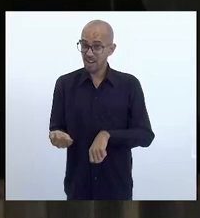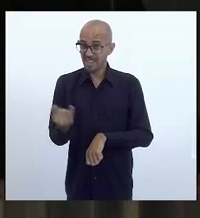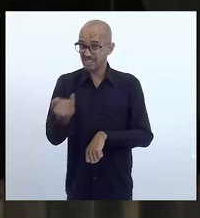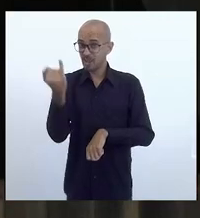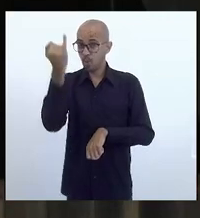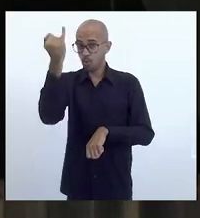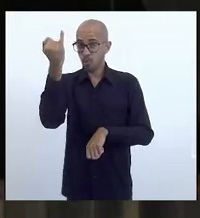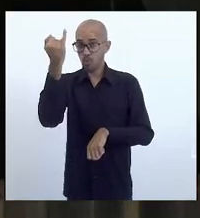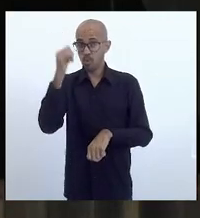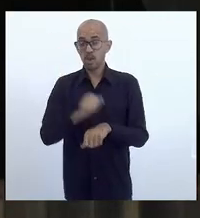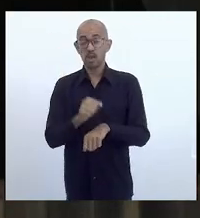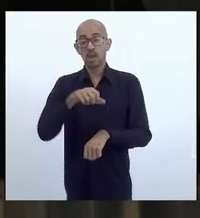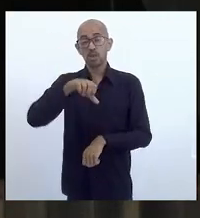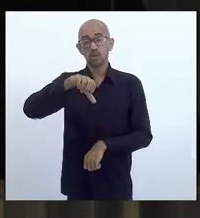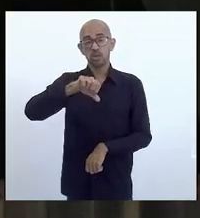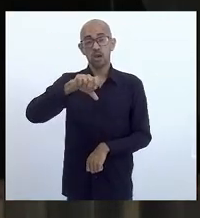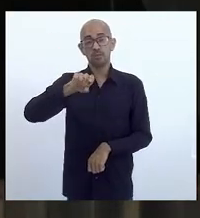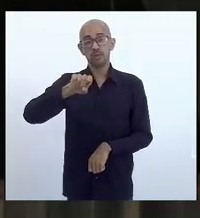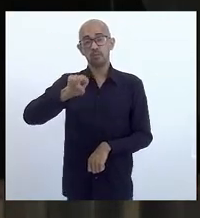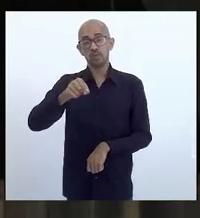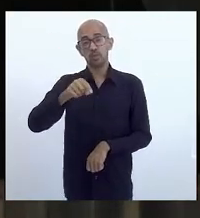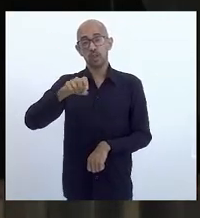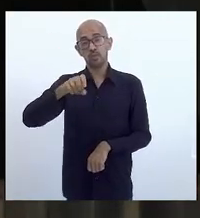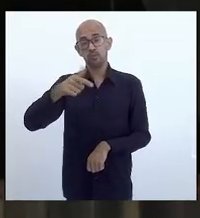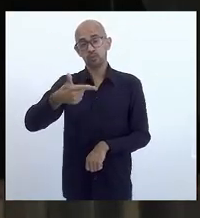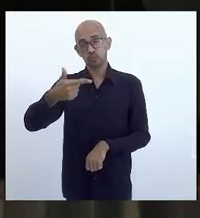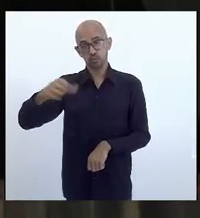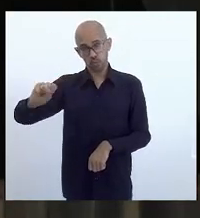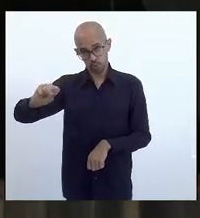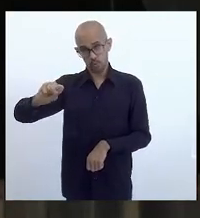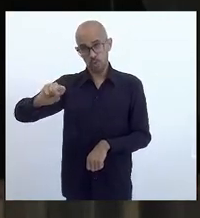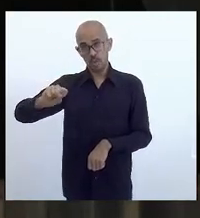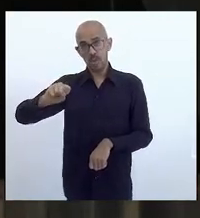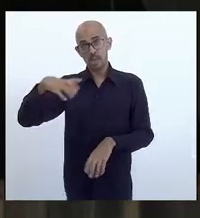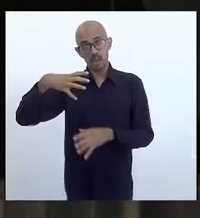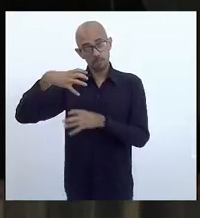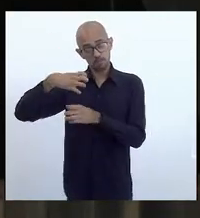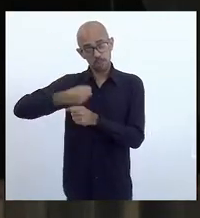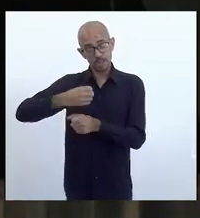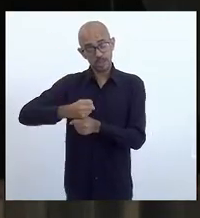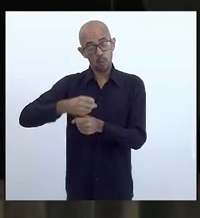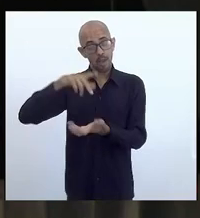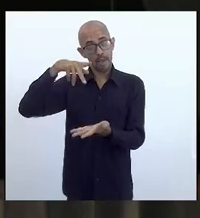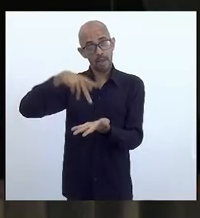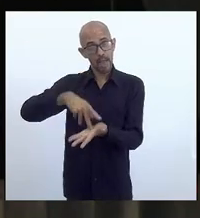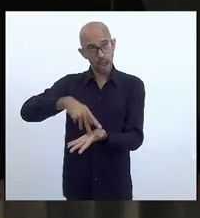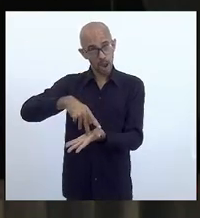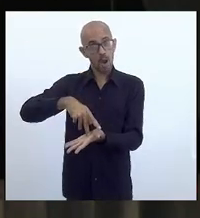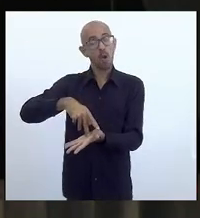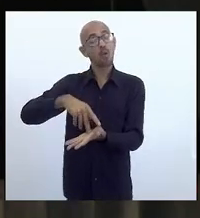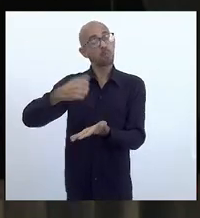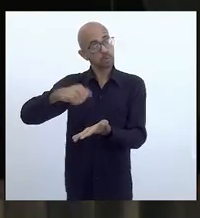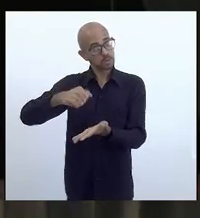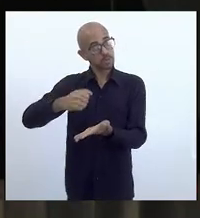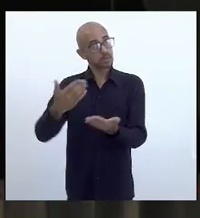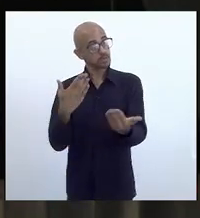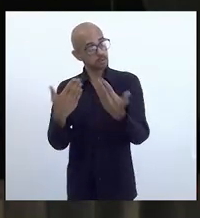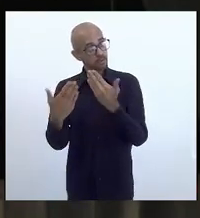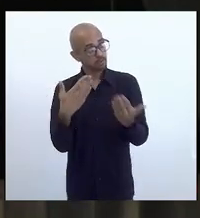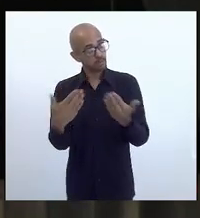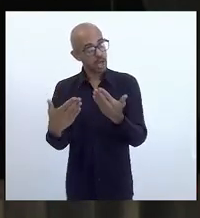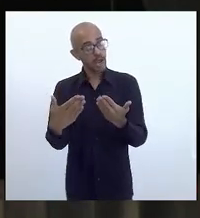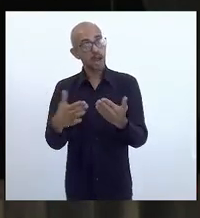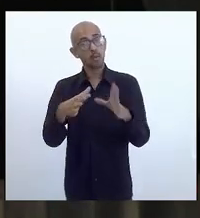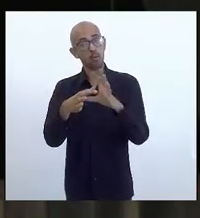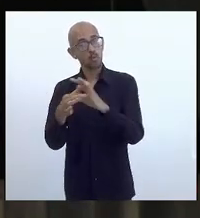já bate 9,28%, e que a previsão real da receita ela tem que estar de acordo com o real